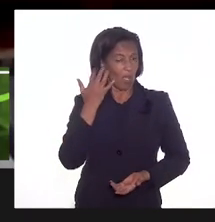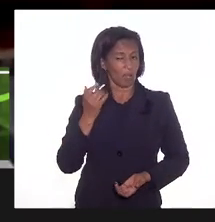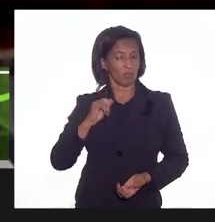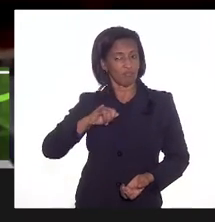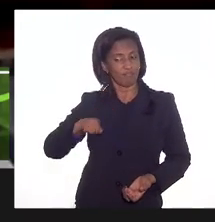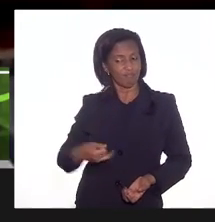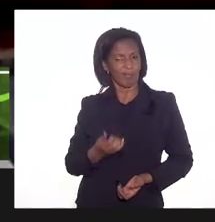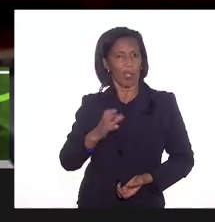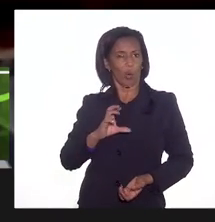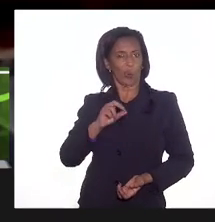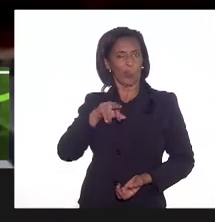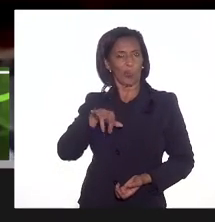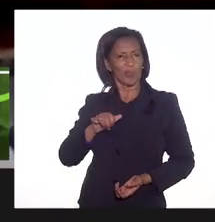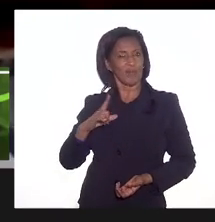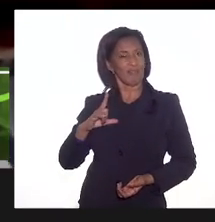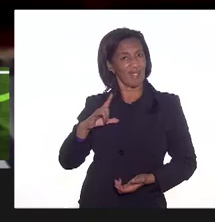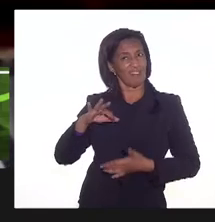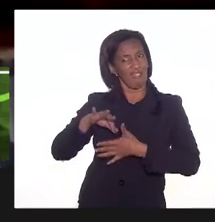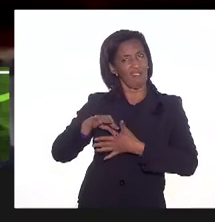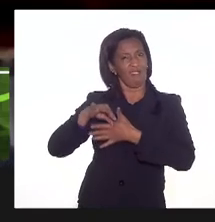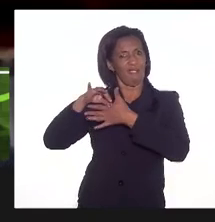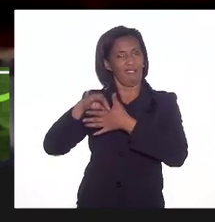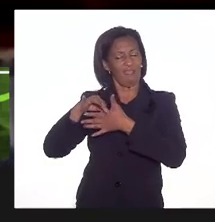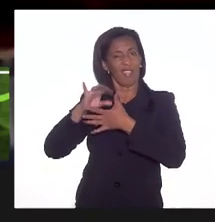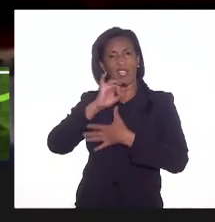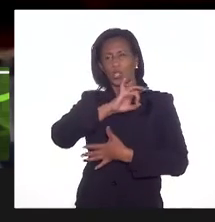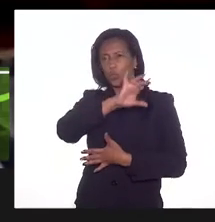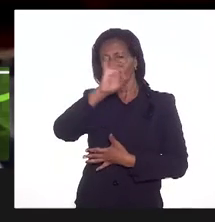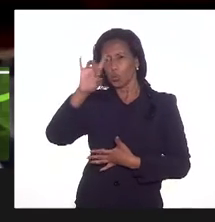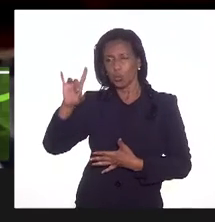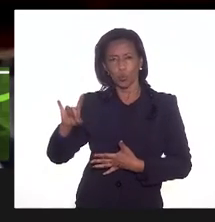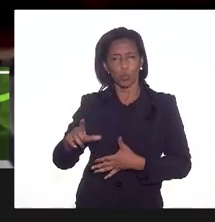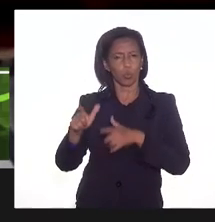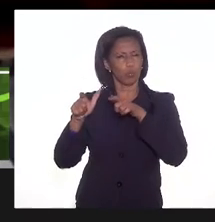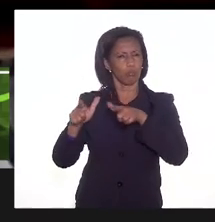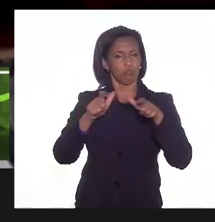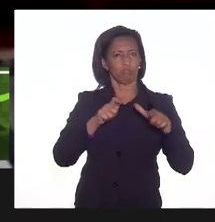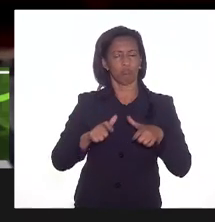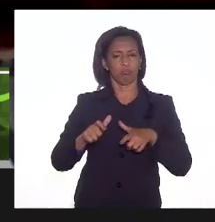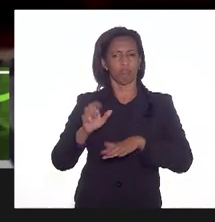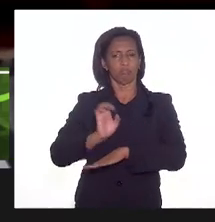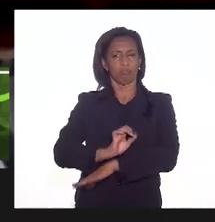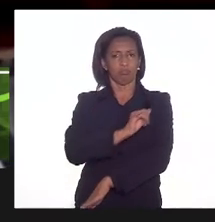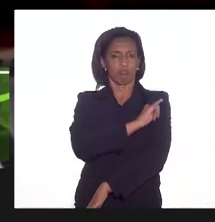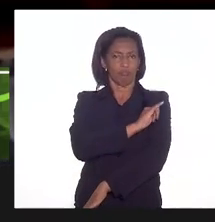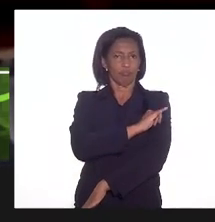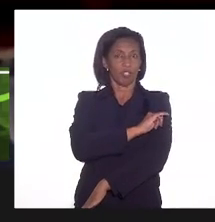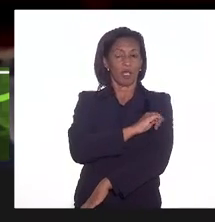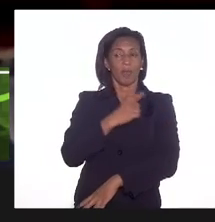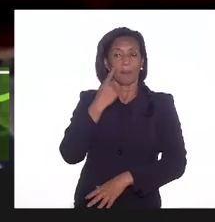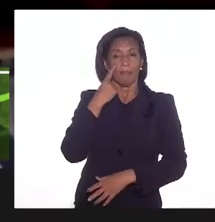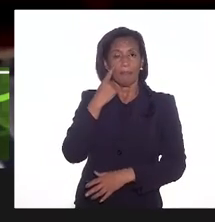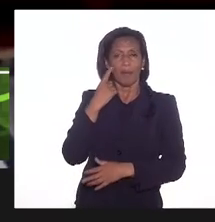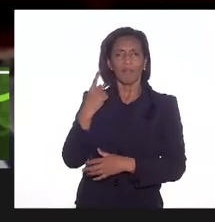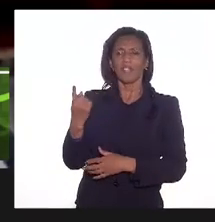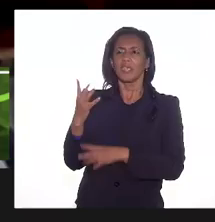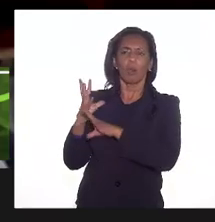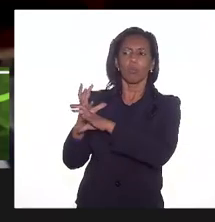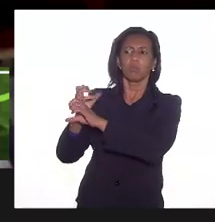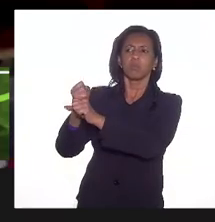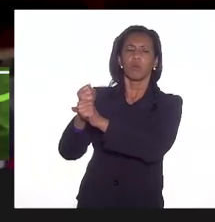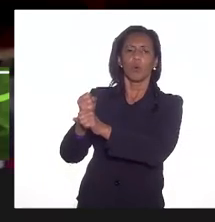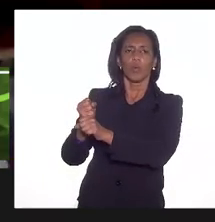que tem lá seus representantes de todas as regiões do estado do Rio de Janeiro para fazer um levantamento de demandas acho que